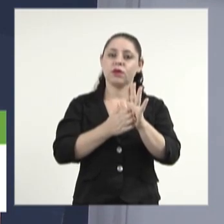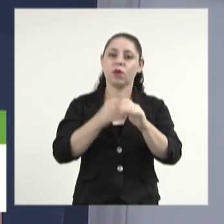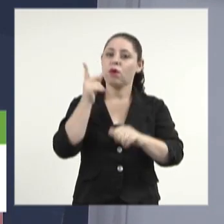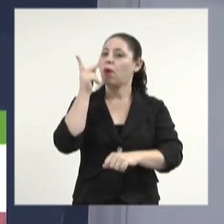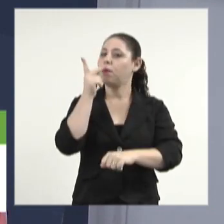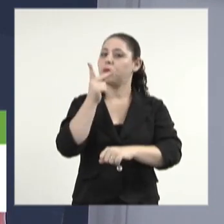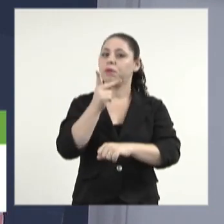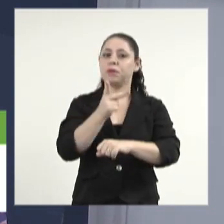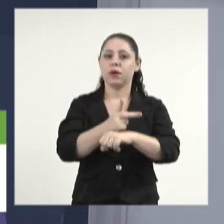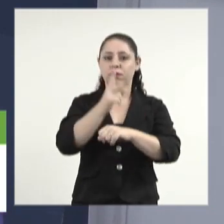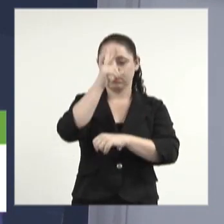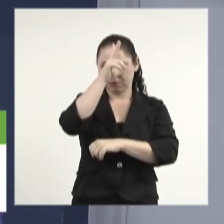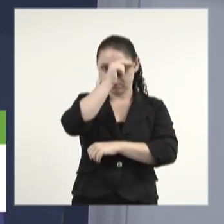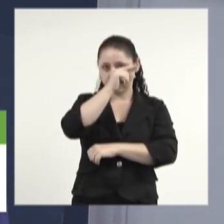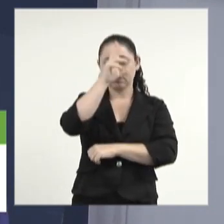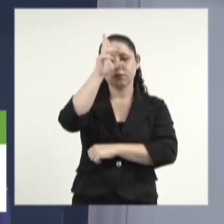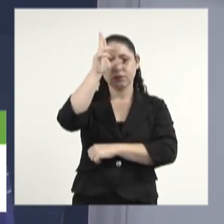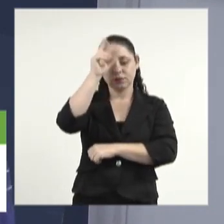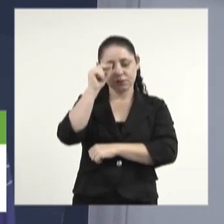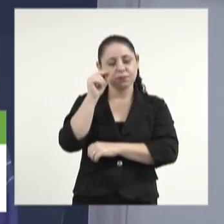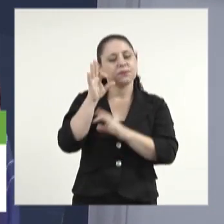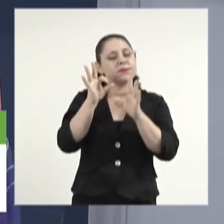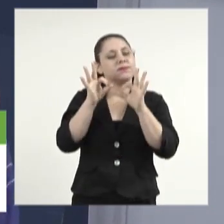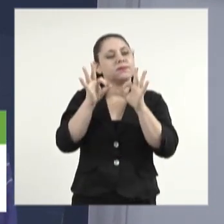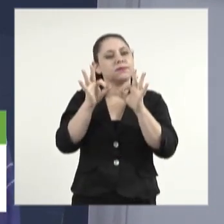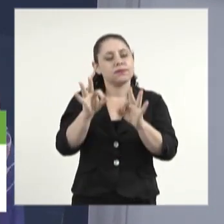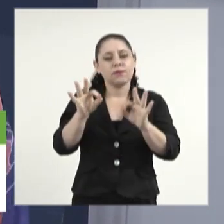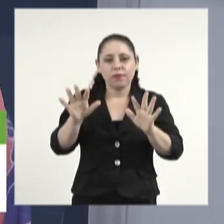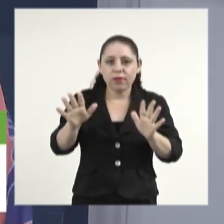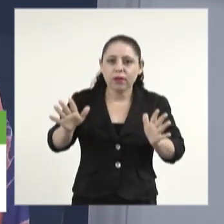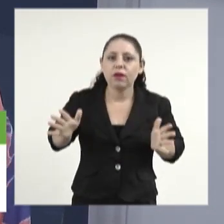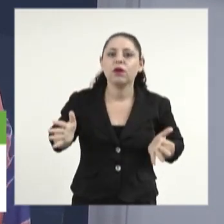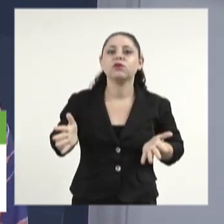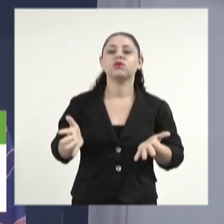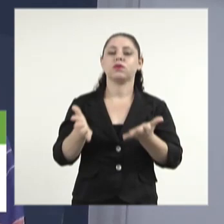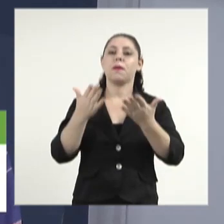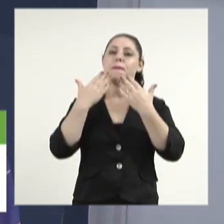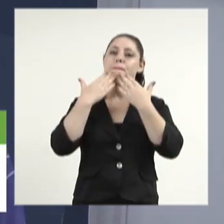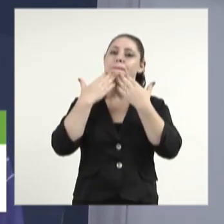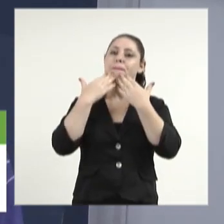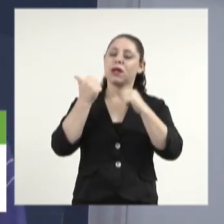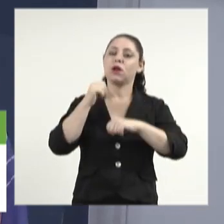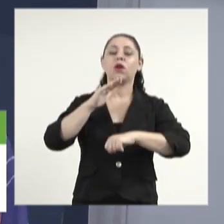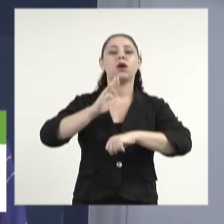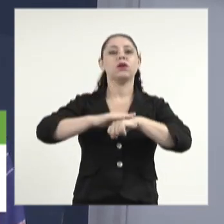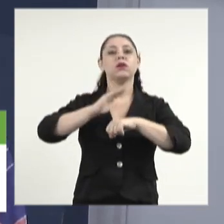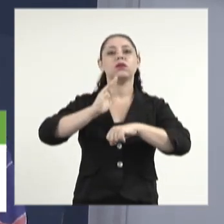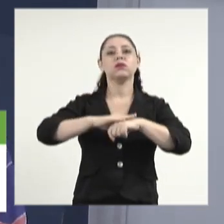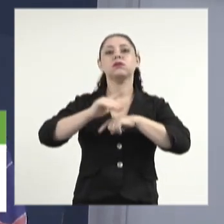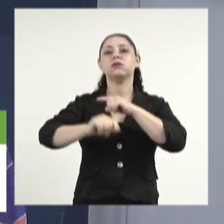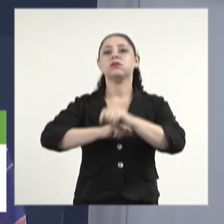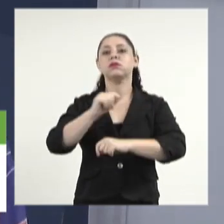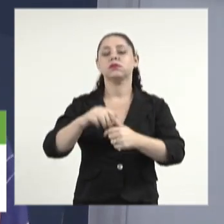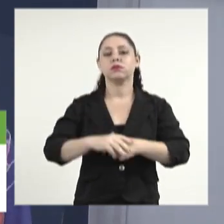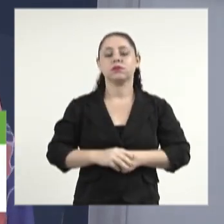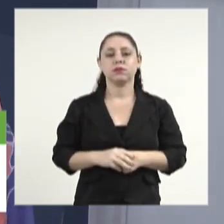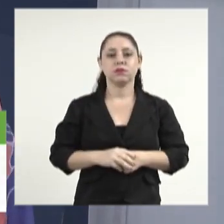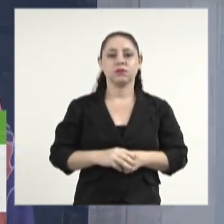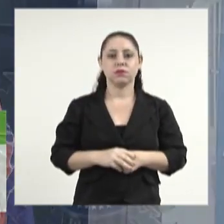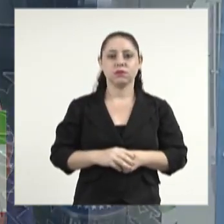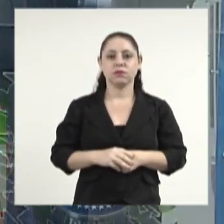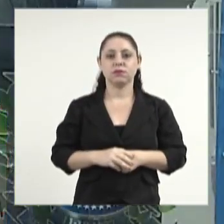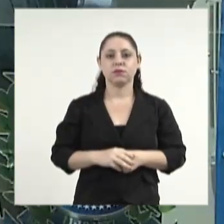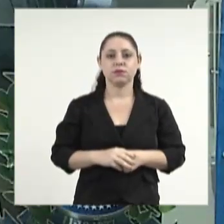prêmio de prefeito alfabetizador, e eu tenho certeza que isso é uma contribuição para melhorar ainda mais a qualidade de educação no nosso